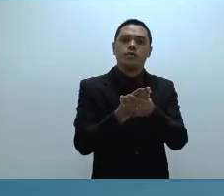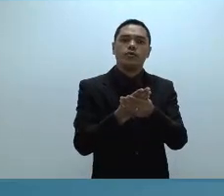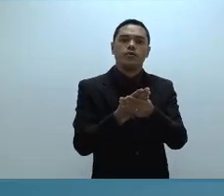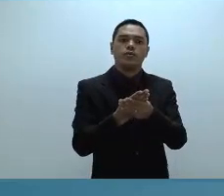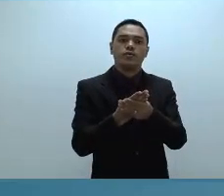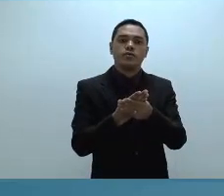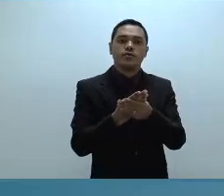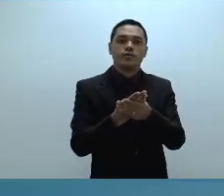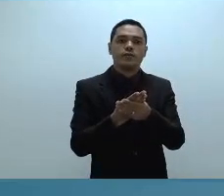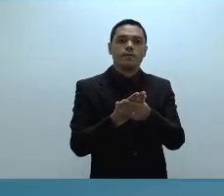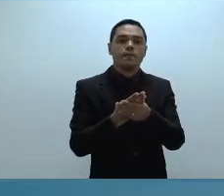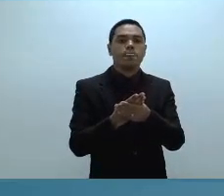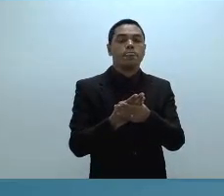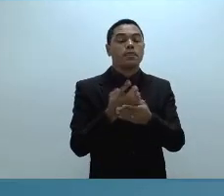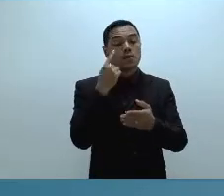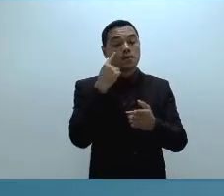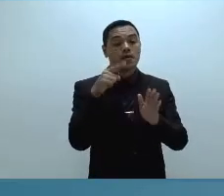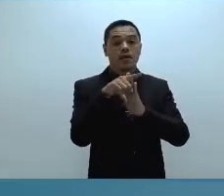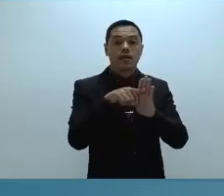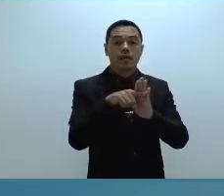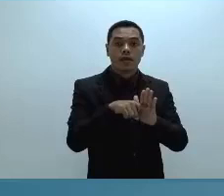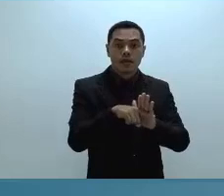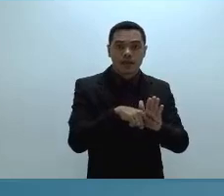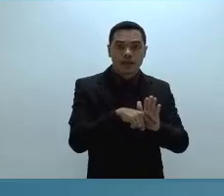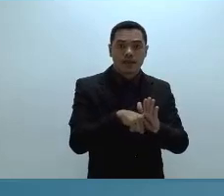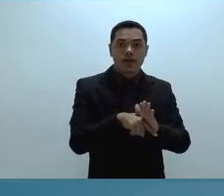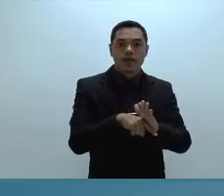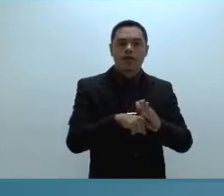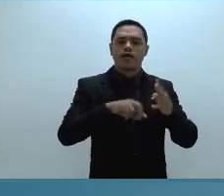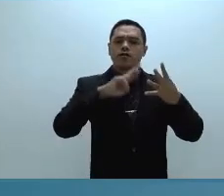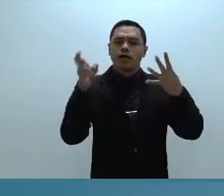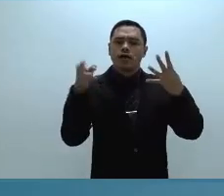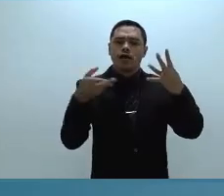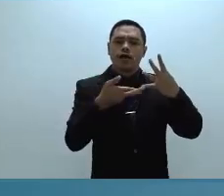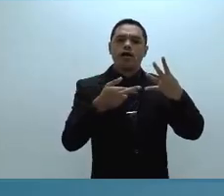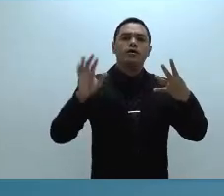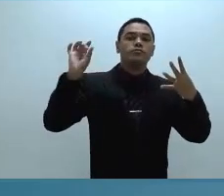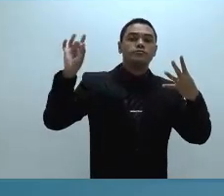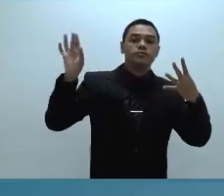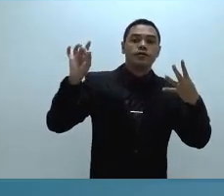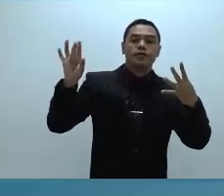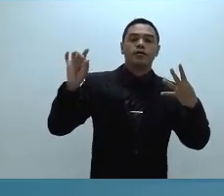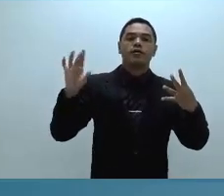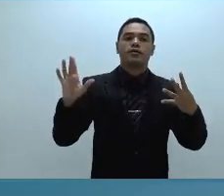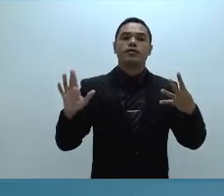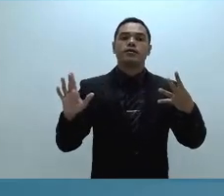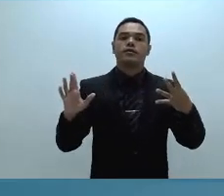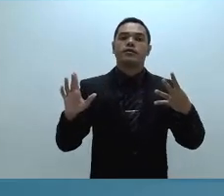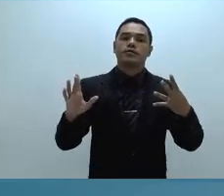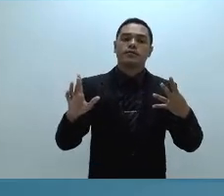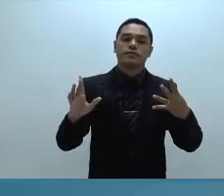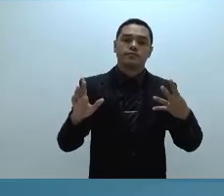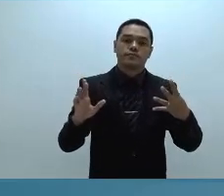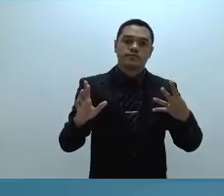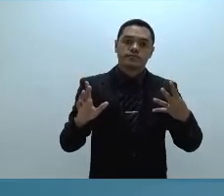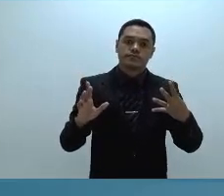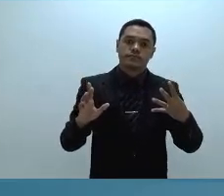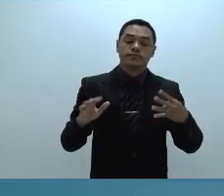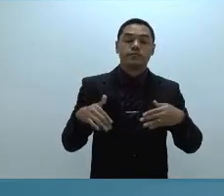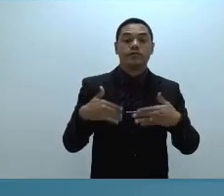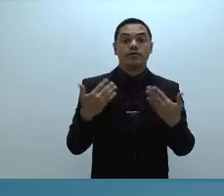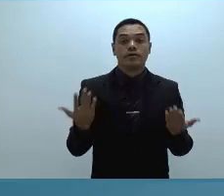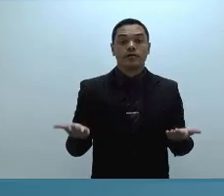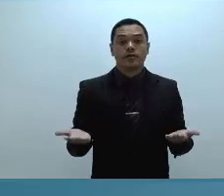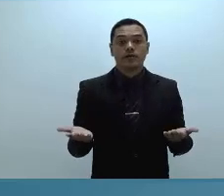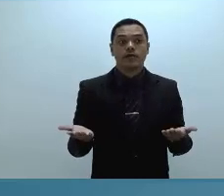para análise da admissibilidade do recurso extraordinário interposto pelo ente estatal. Então, a questão